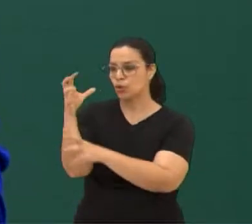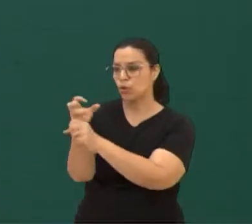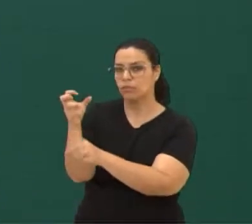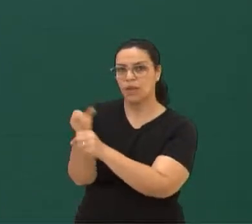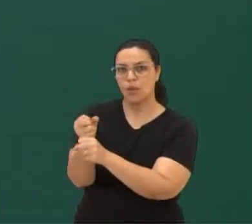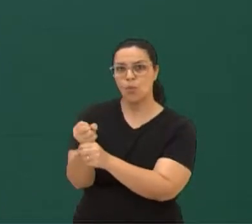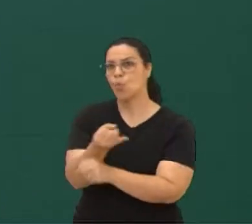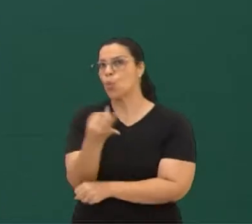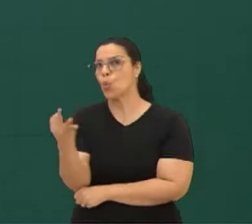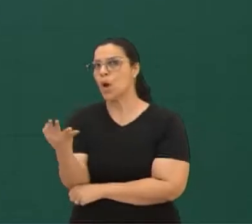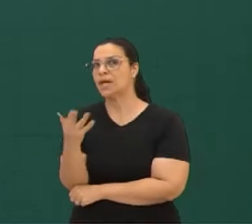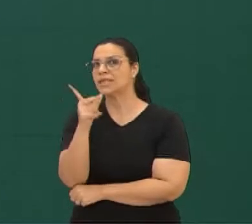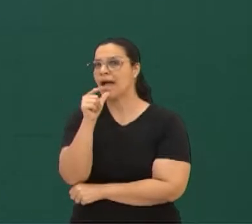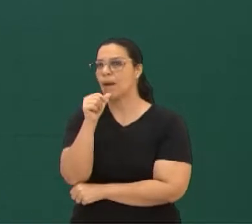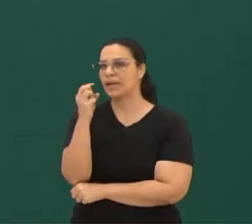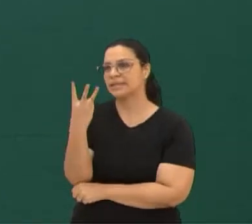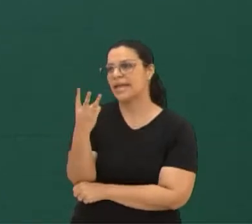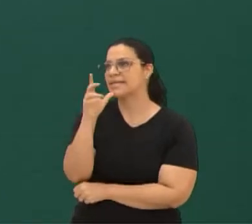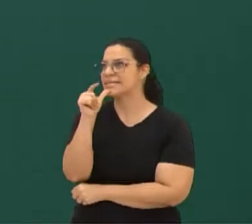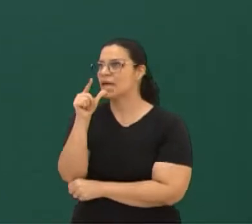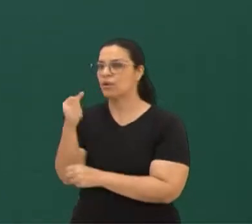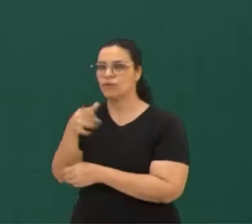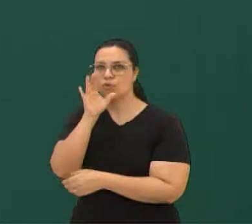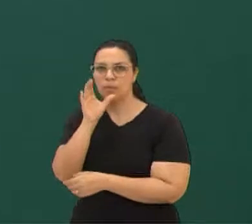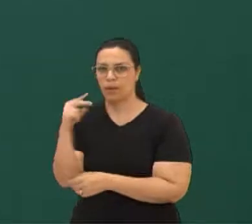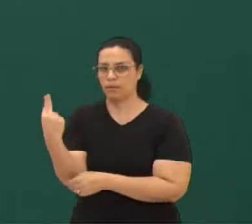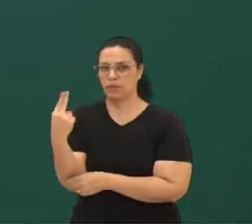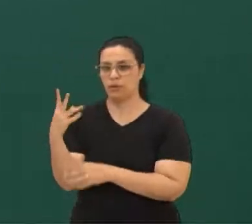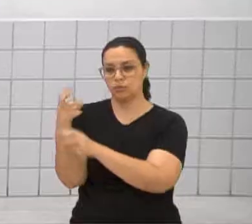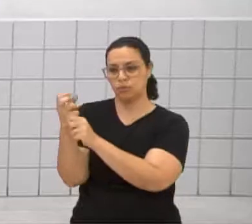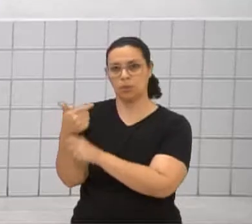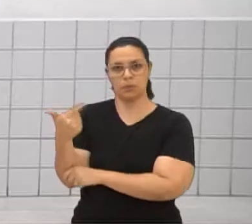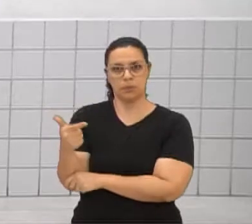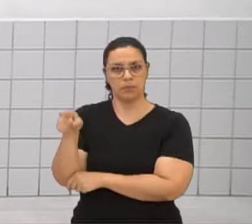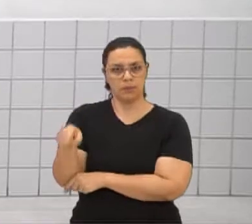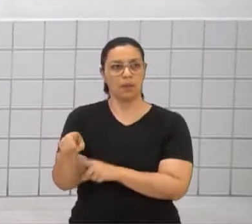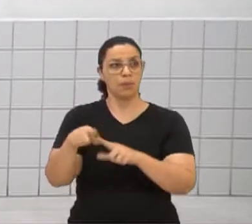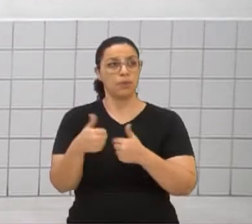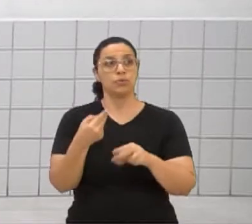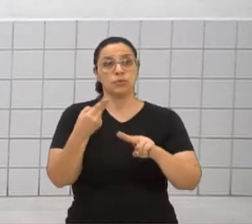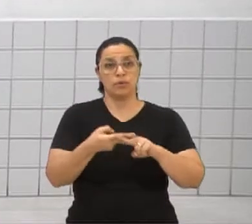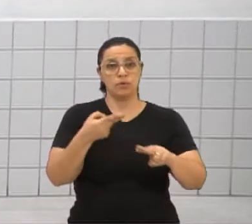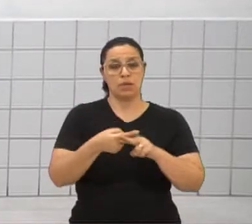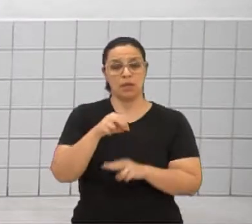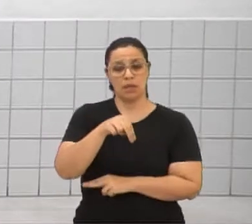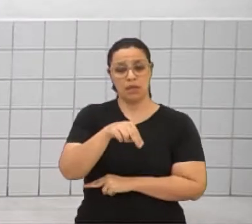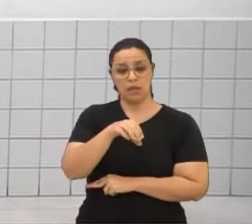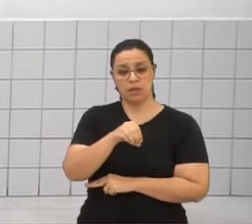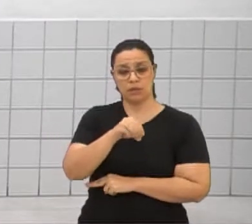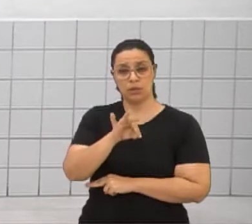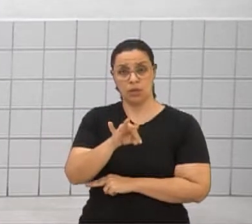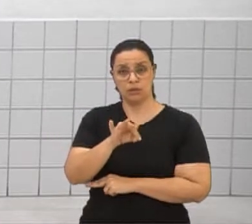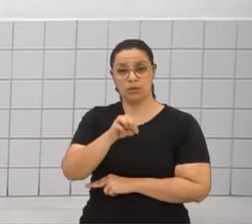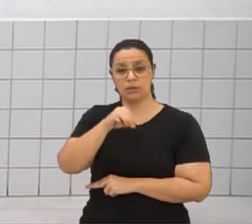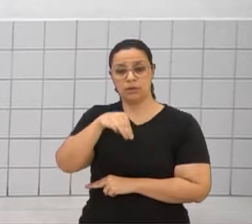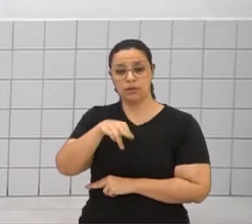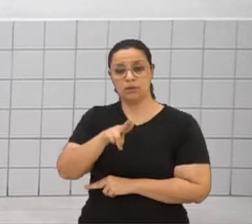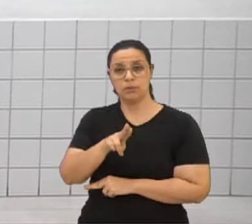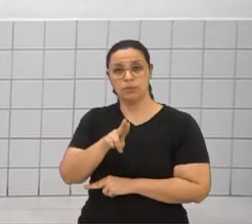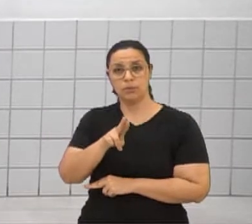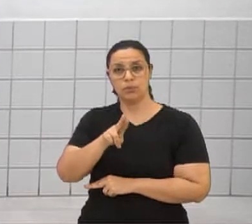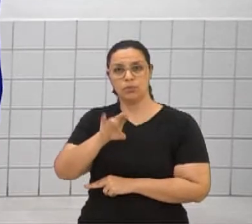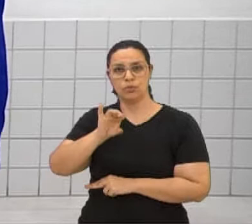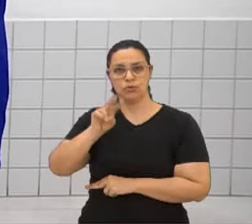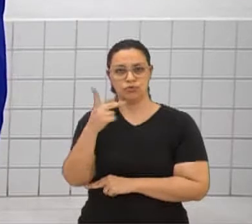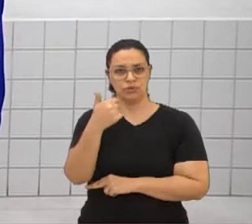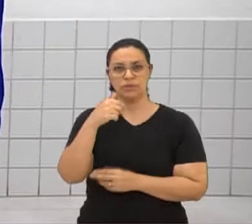você não fala eu vou beber três Lagos não não dá para contar por isso que a gente usa o pote como a gente tá ligando só